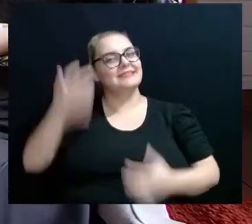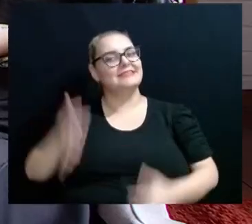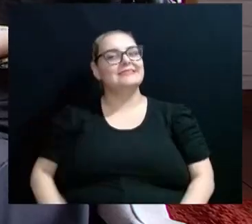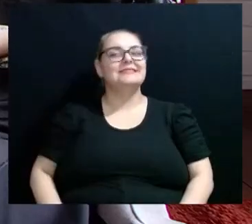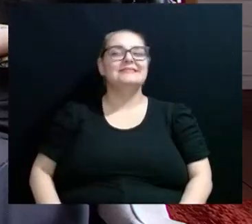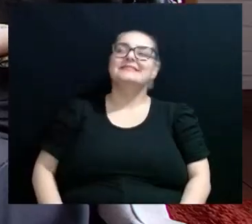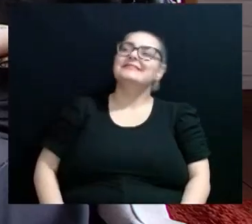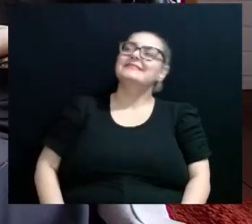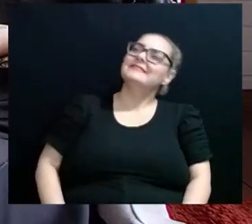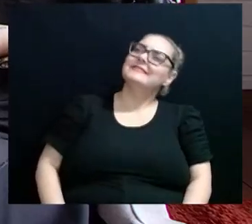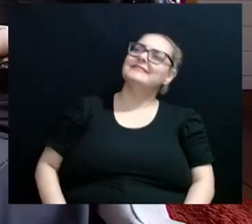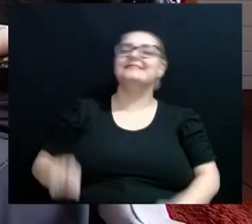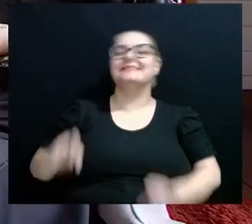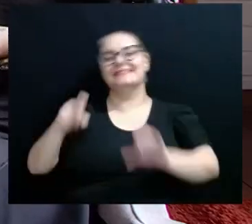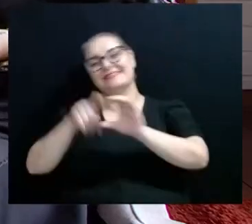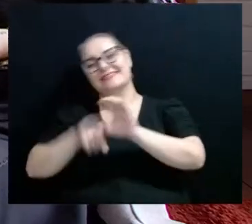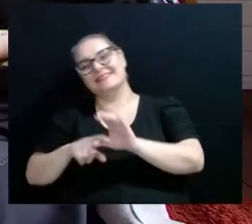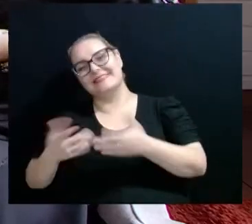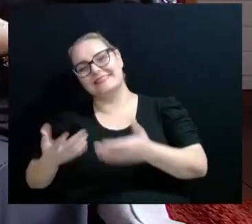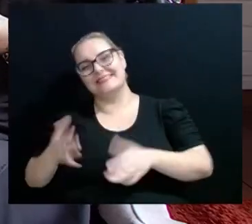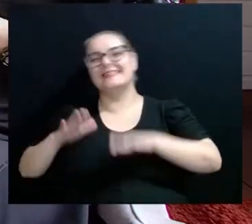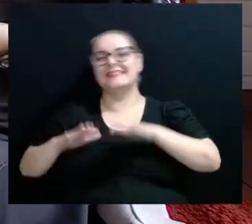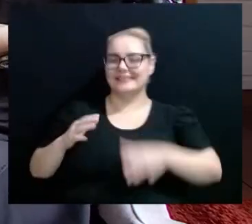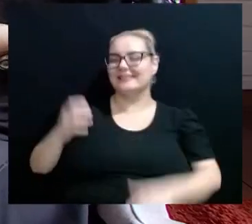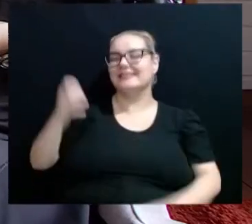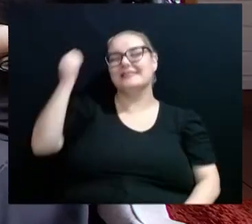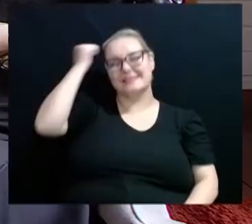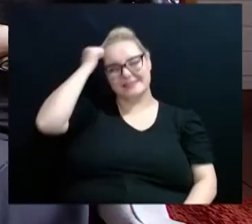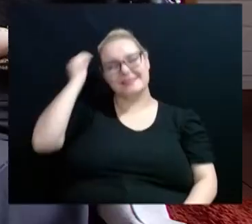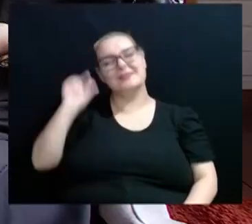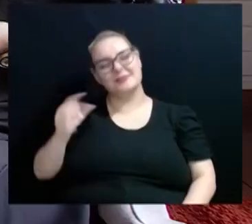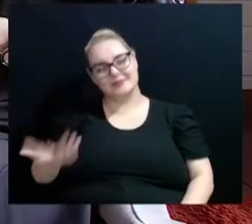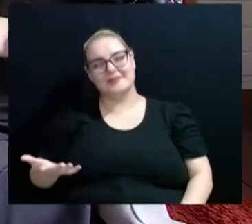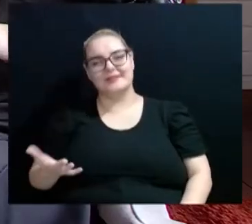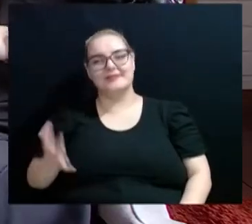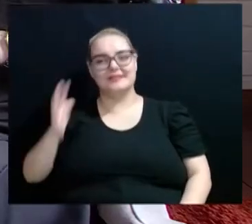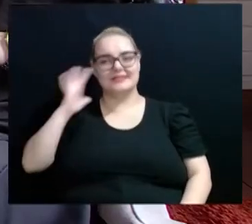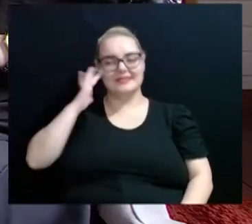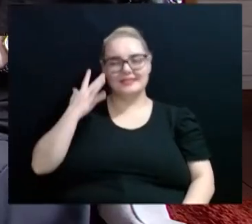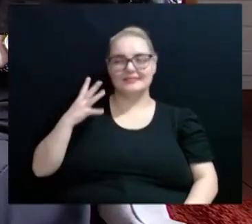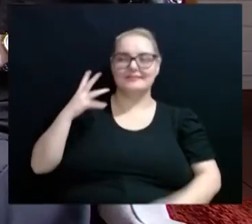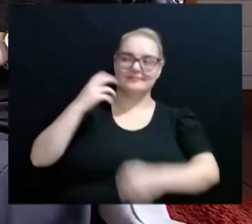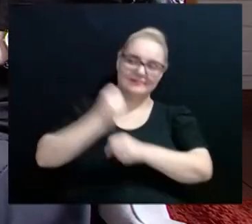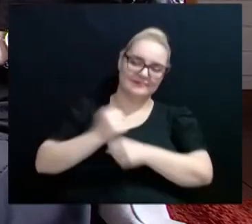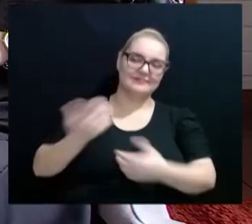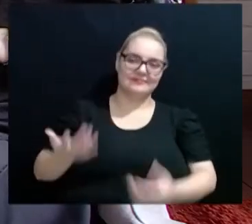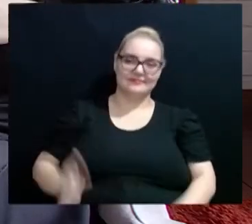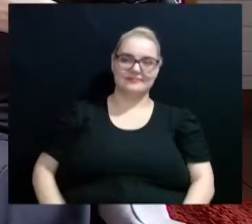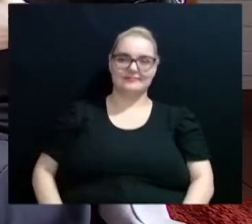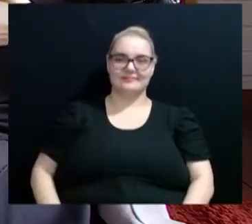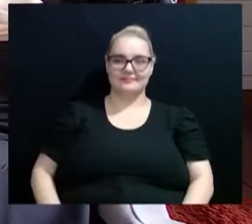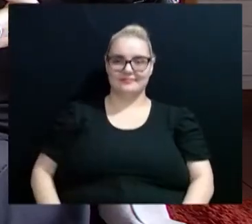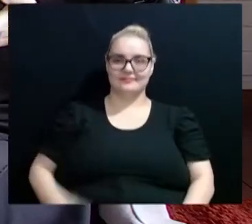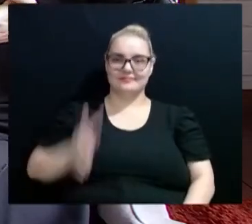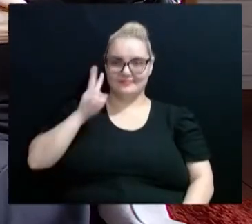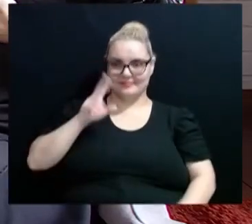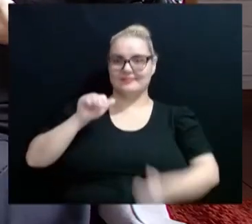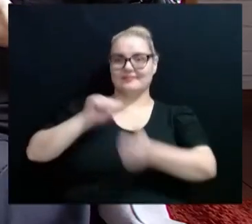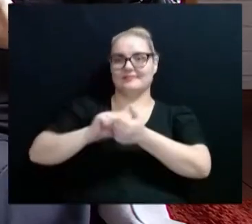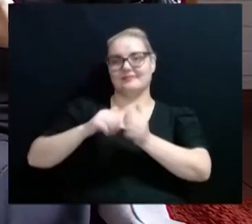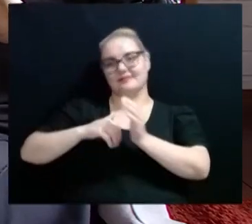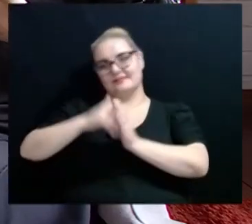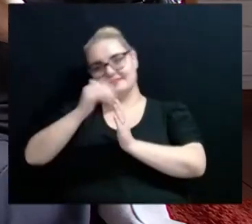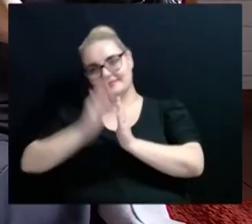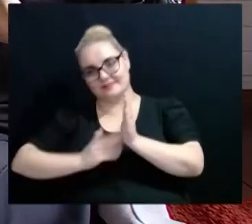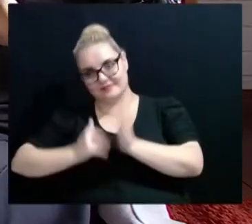ainda? Depende. Às vezes um pouco culpada, mas eu acho que, no geral, a gente olha para a qualidade